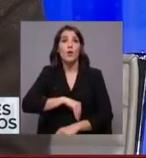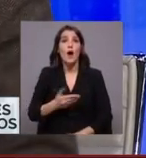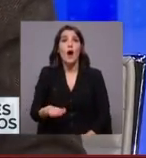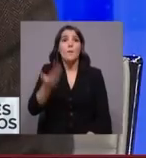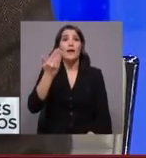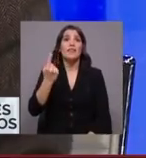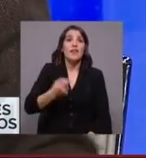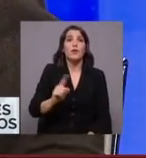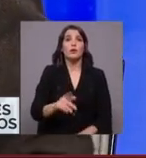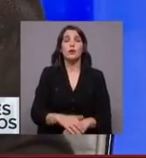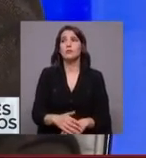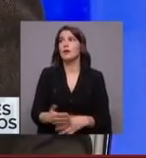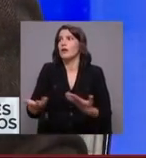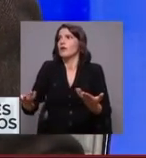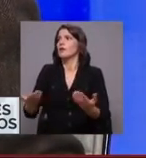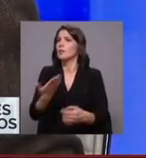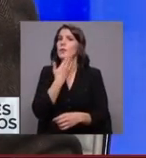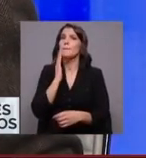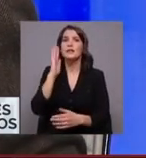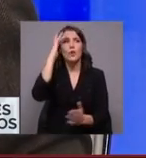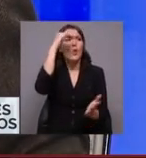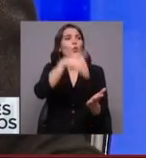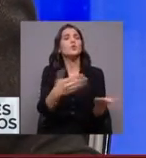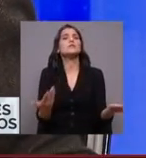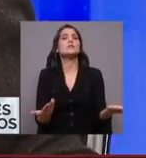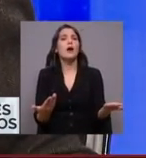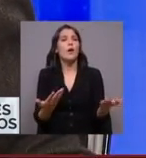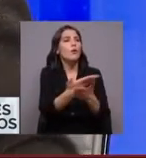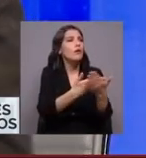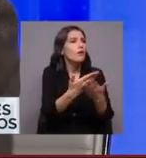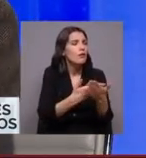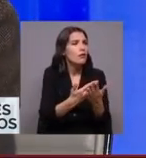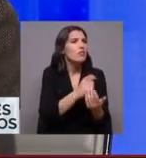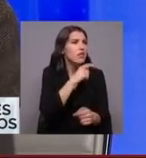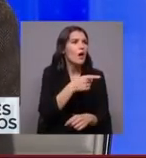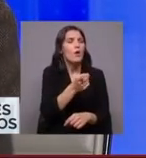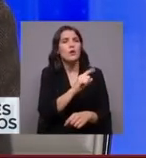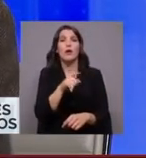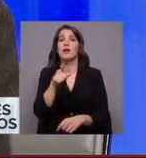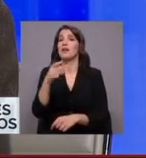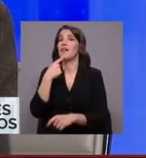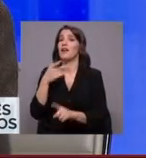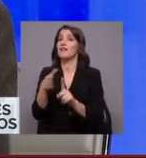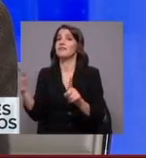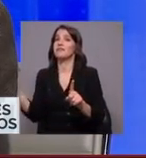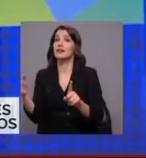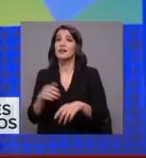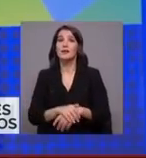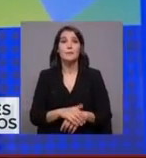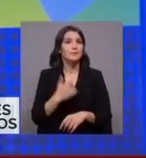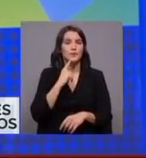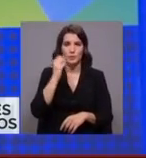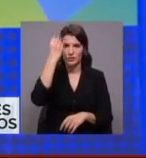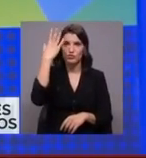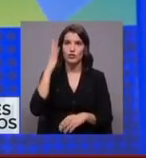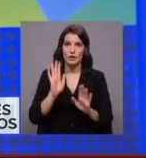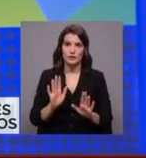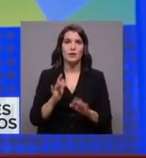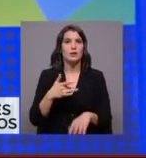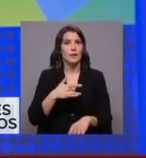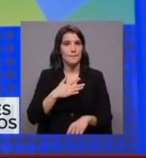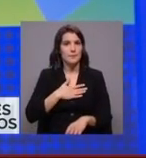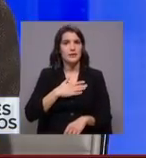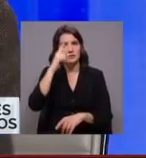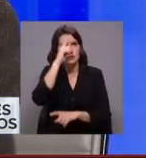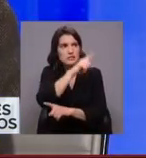depende da conclusão que são os atores econômicos tirem da realidade aumentada cidade pergunta o que não podemos esquecer dos ritos lá que os